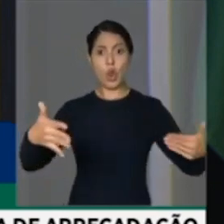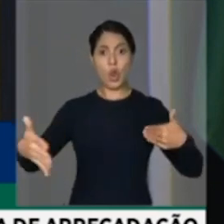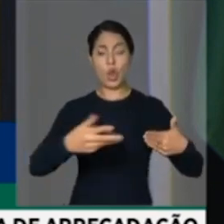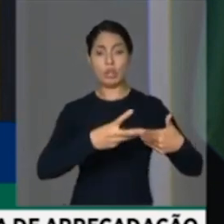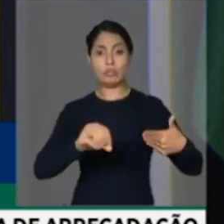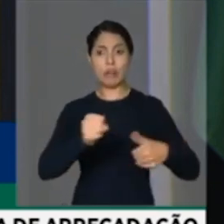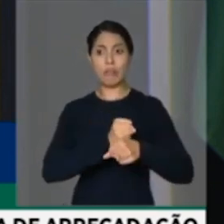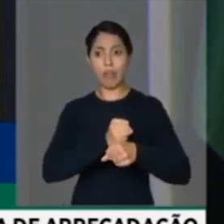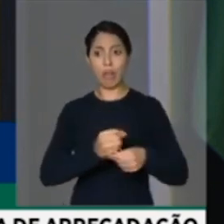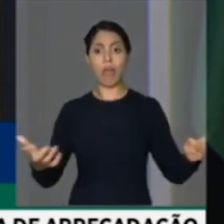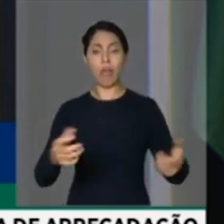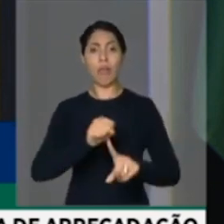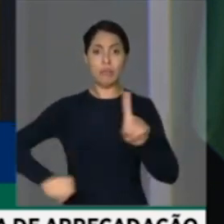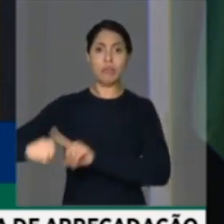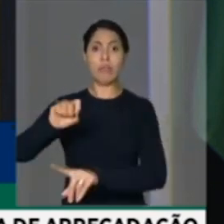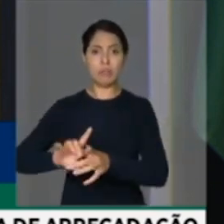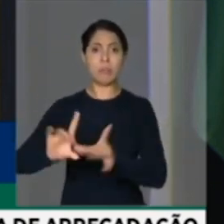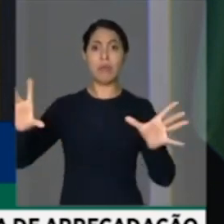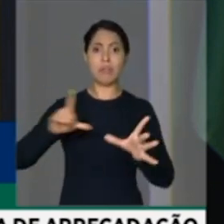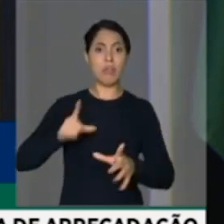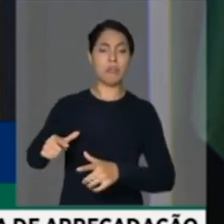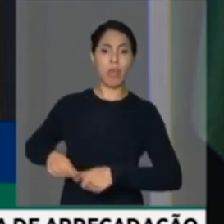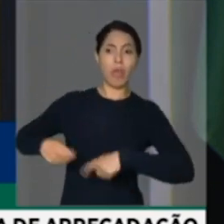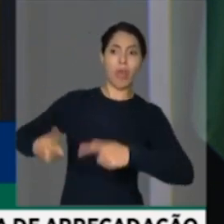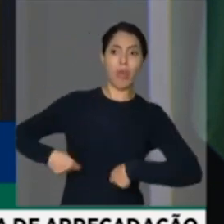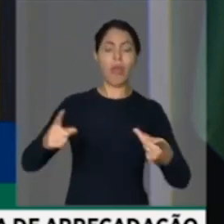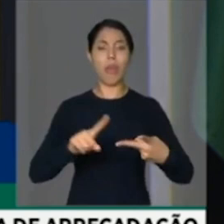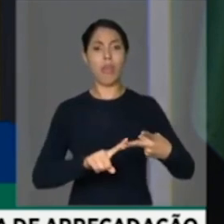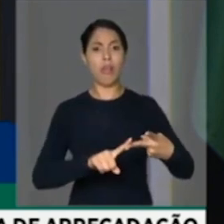nosso país, 30 anos promoveram gastos, 30 anos